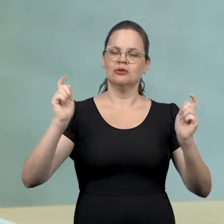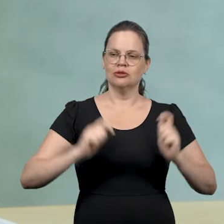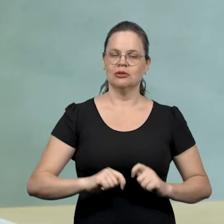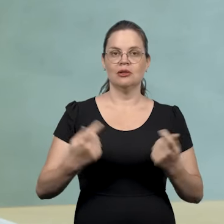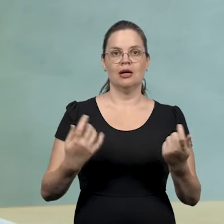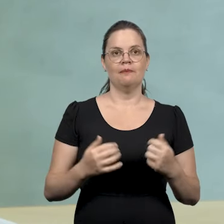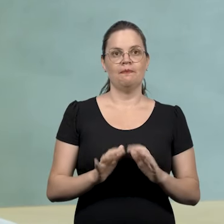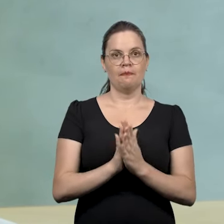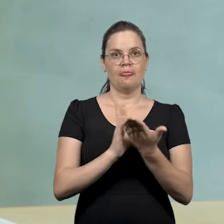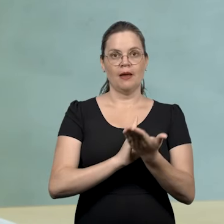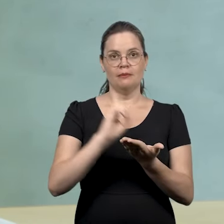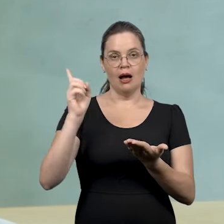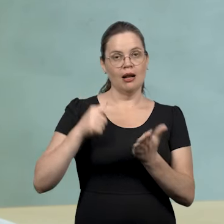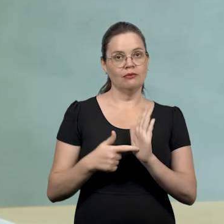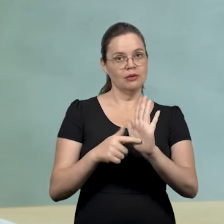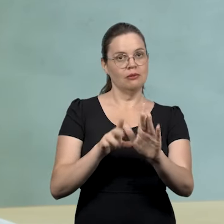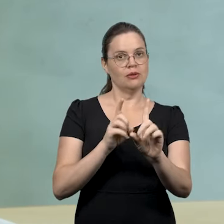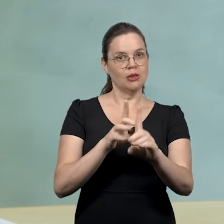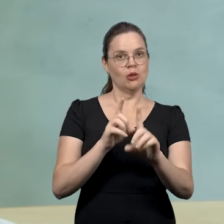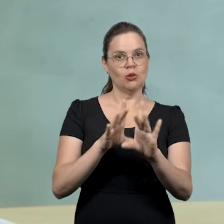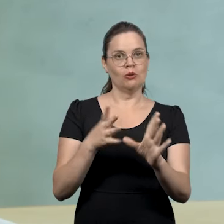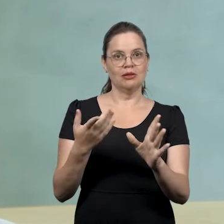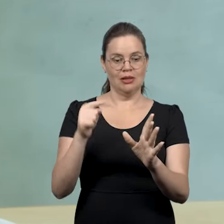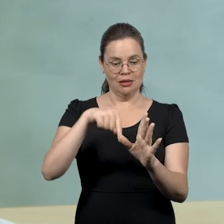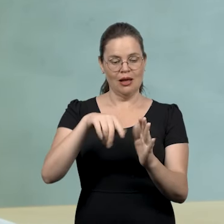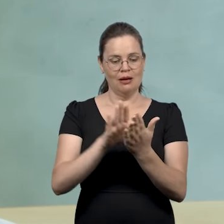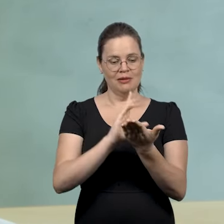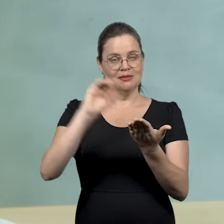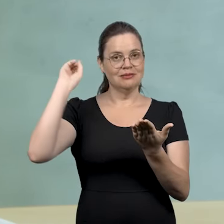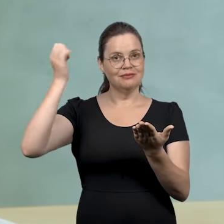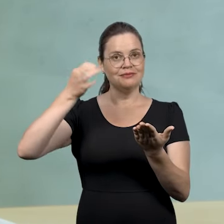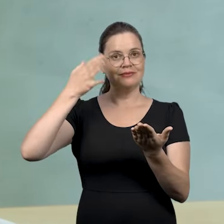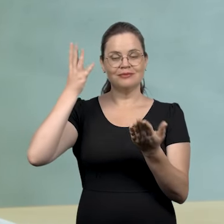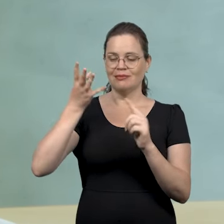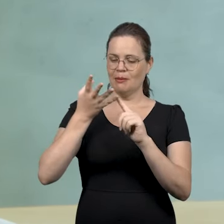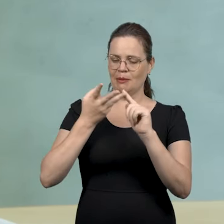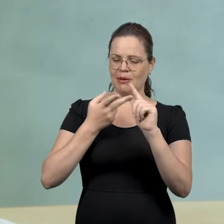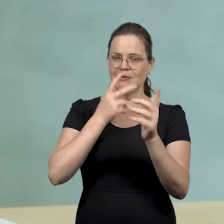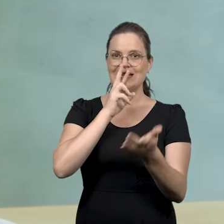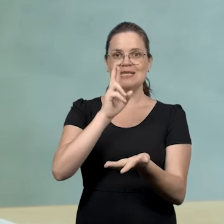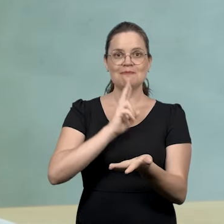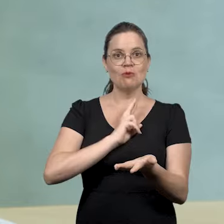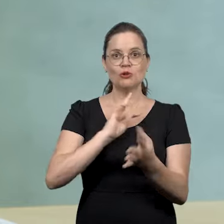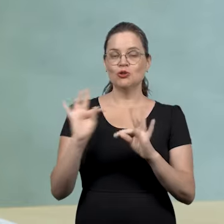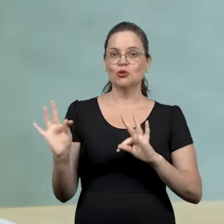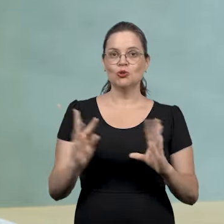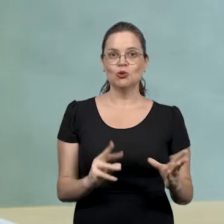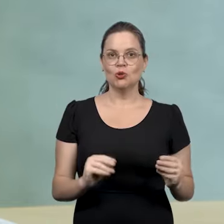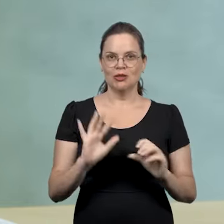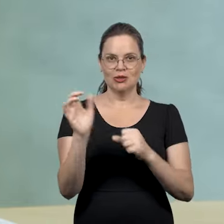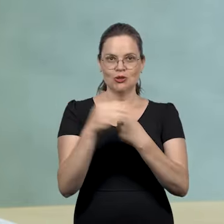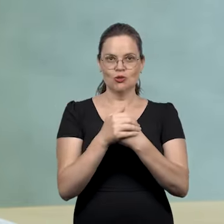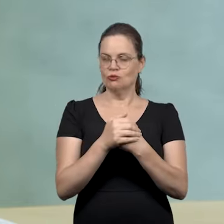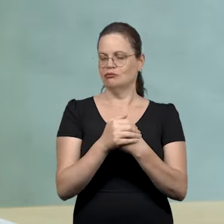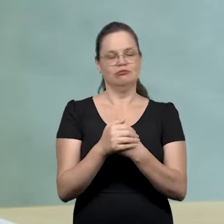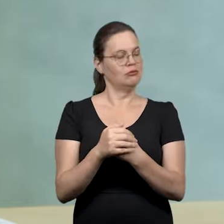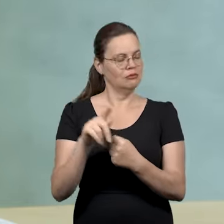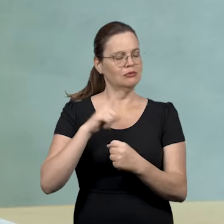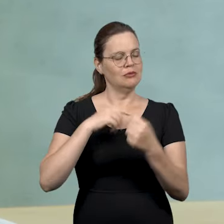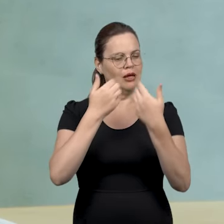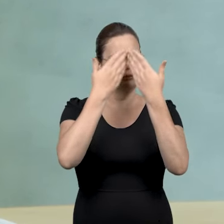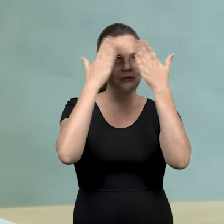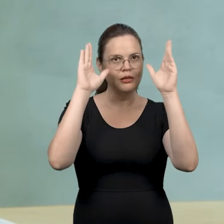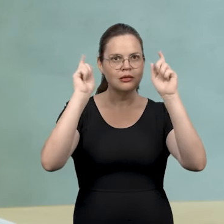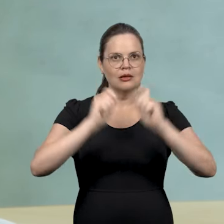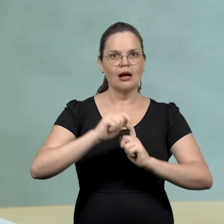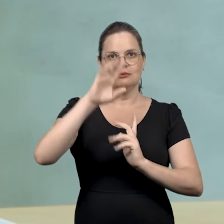a doutrina que emerge da palavra, ela nos responde todas as coisas. Nada está oculto aos nossos olhos, né? Um outro